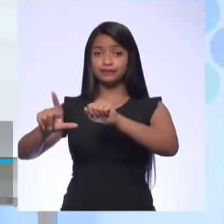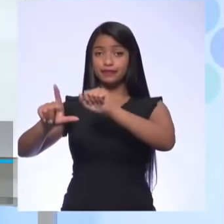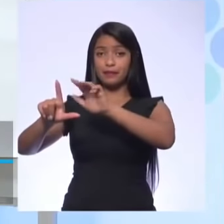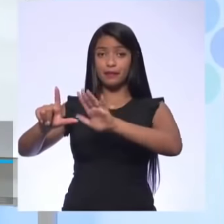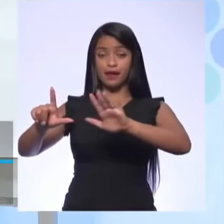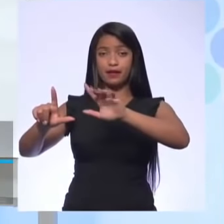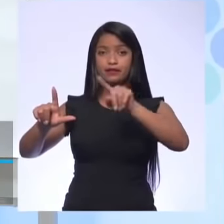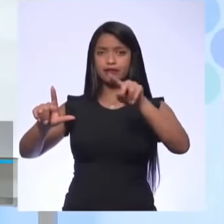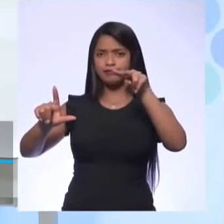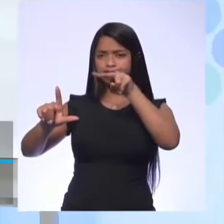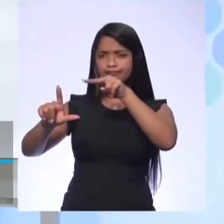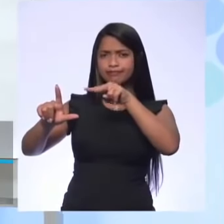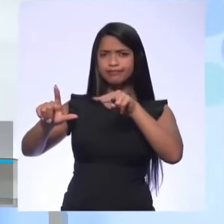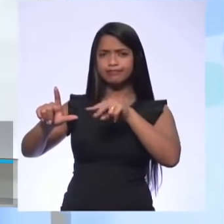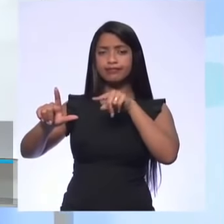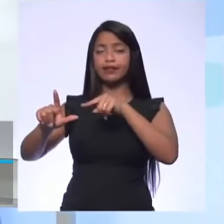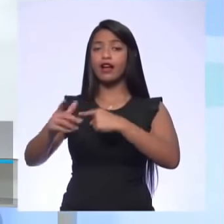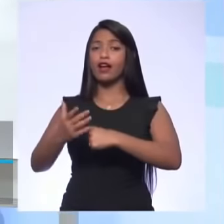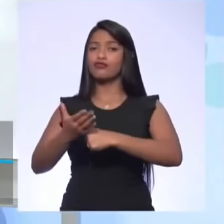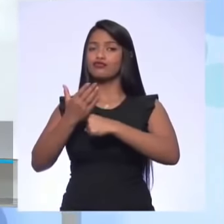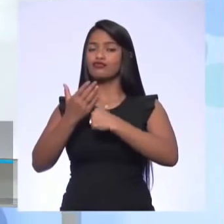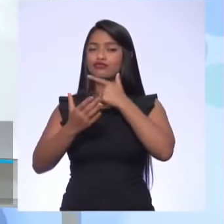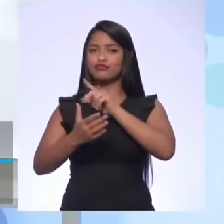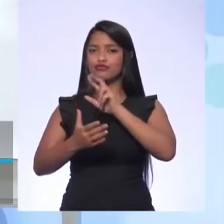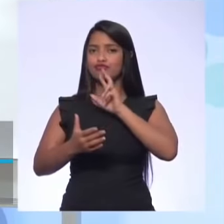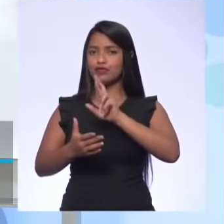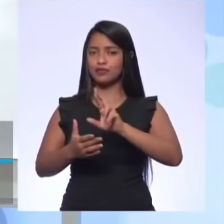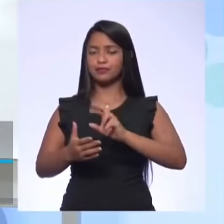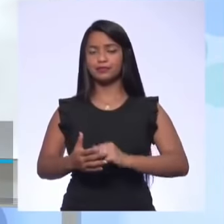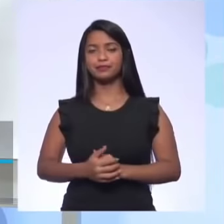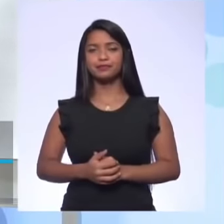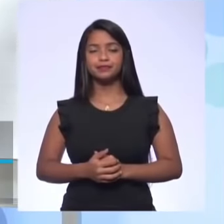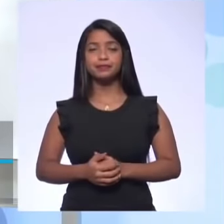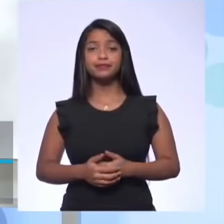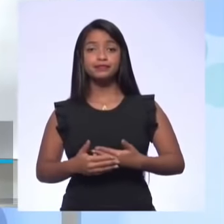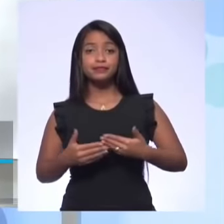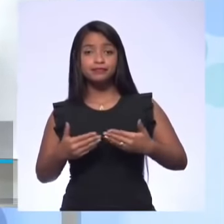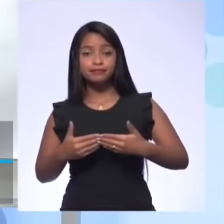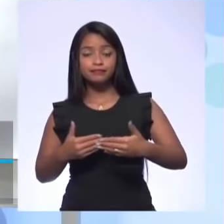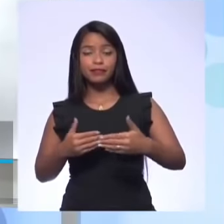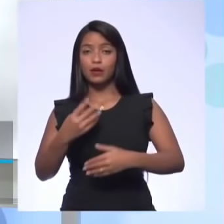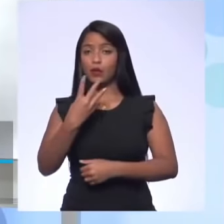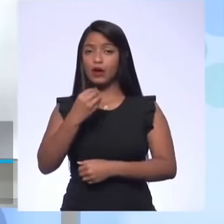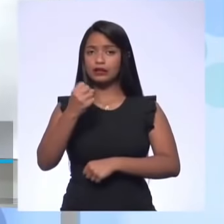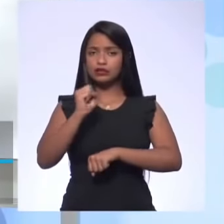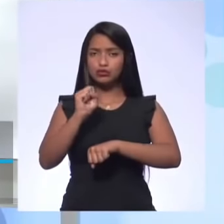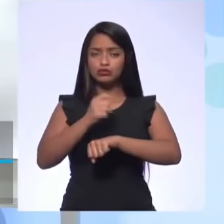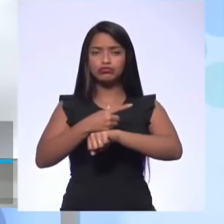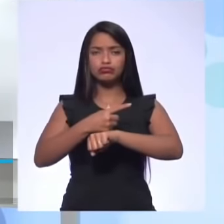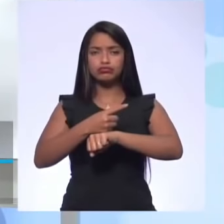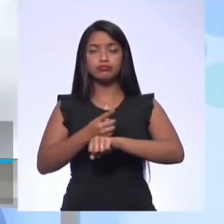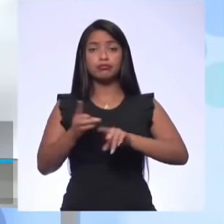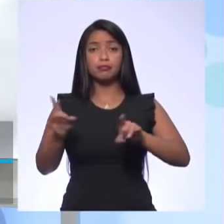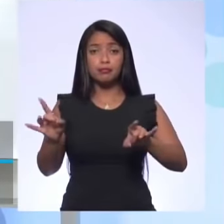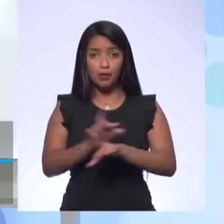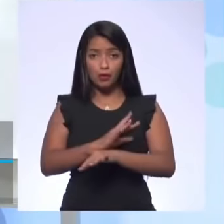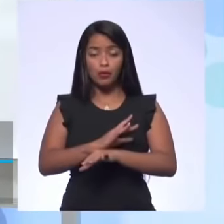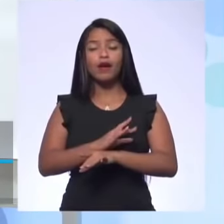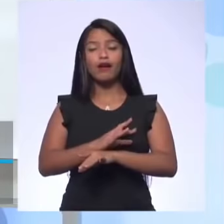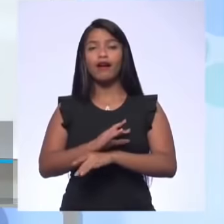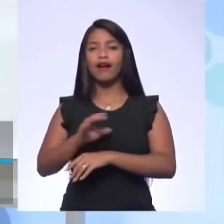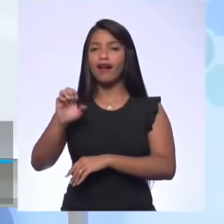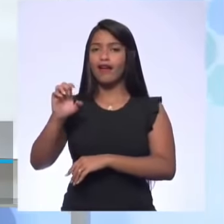ajudar a responder. Quando chegar a 40 segundos, né, a gente vai coletar, o Ed vai coletar a informação de vocês,